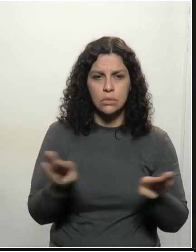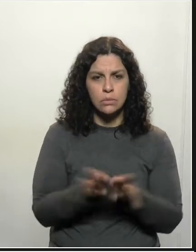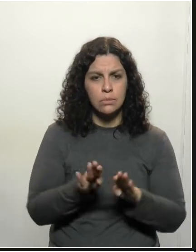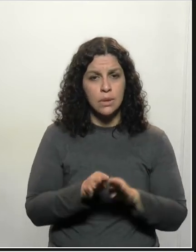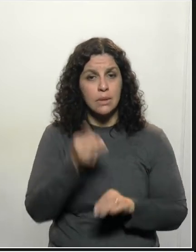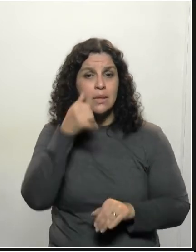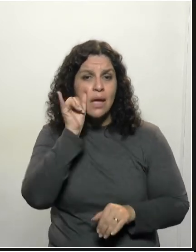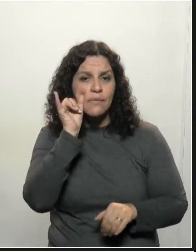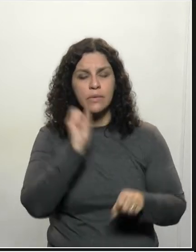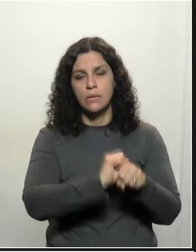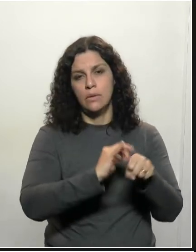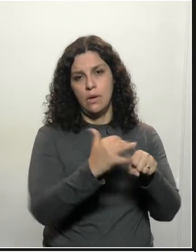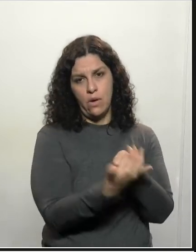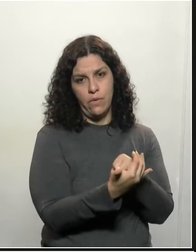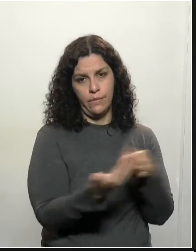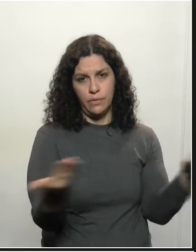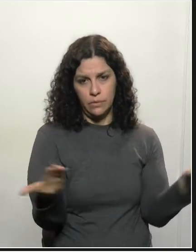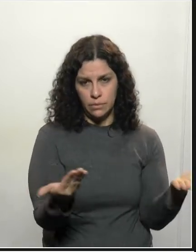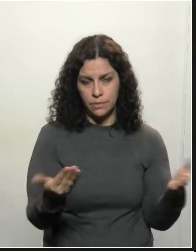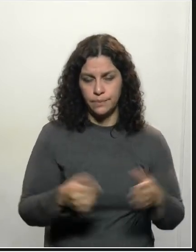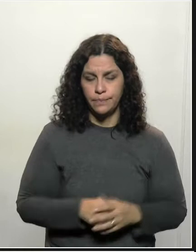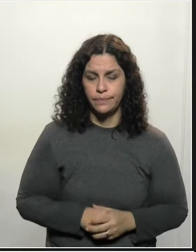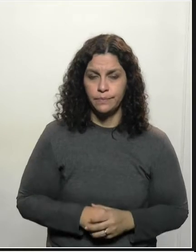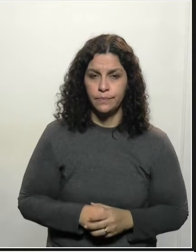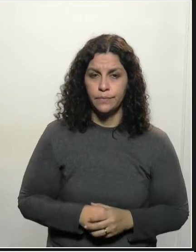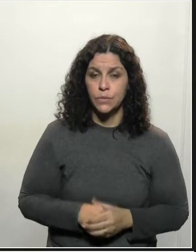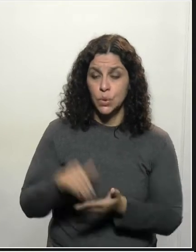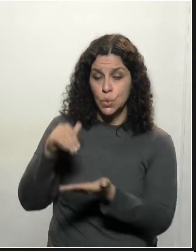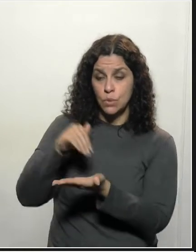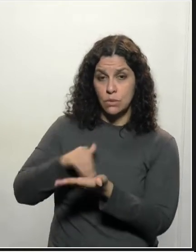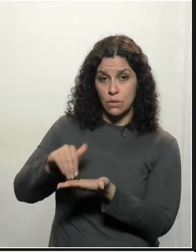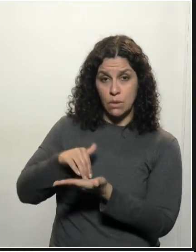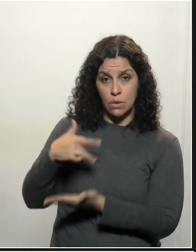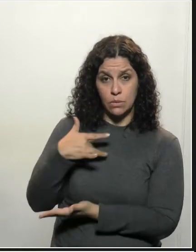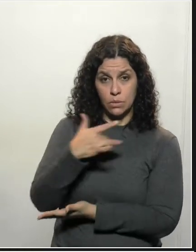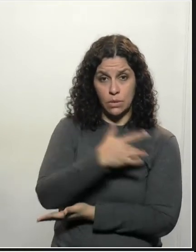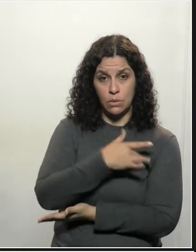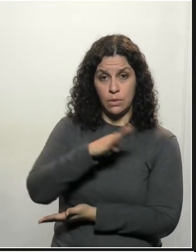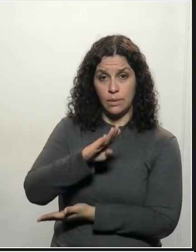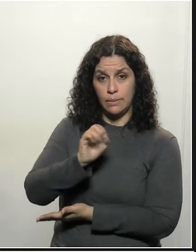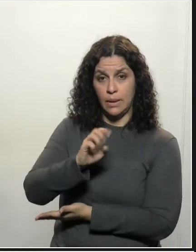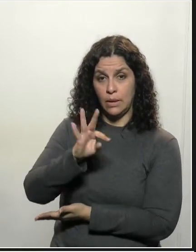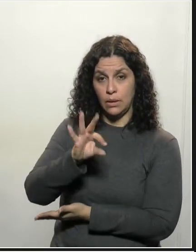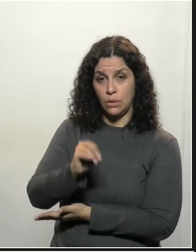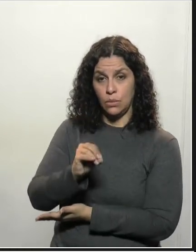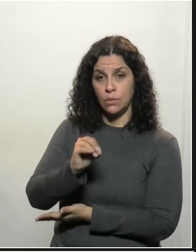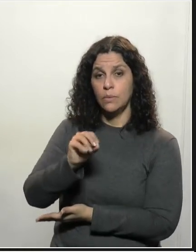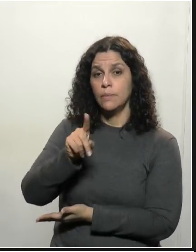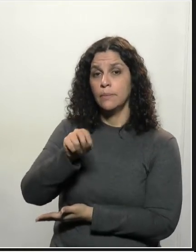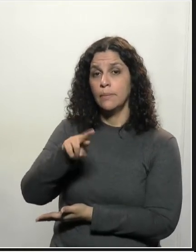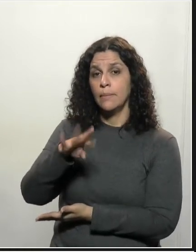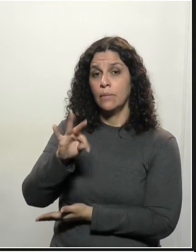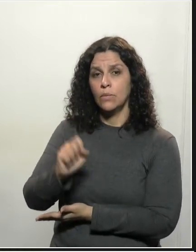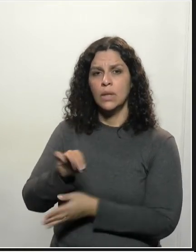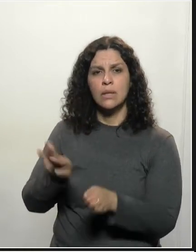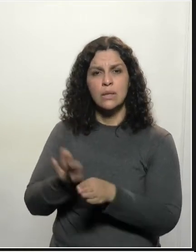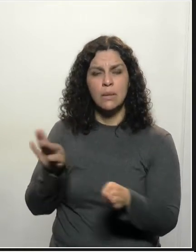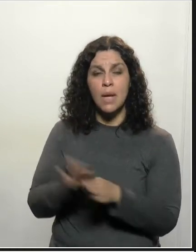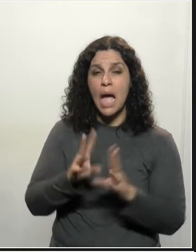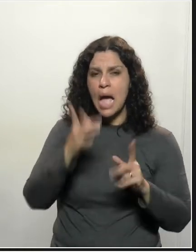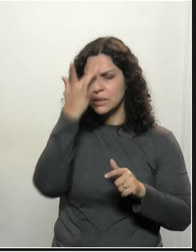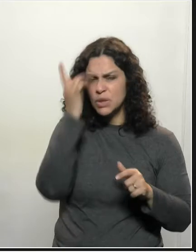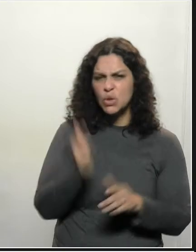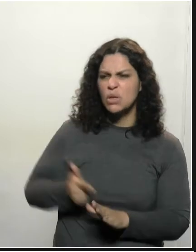enfrentamento à Covid-19. E o secretário da Saúde, Beto Preto, covardemente tem sido